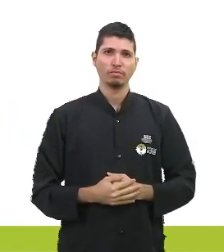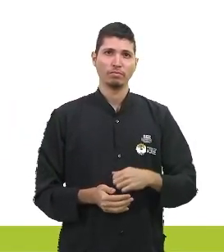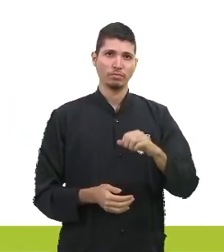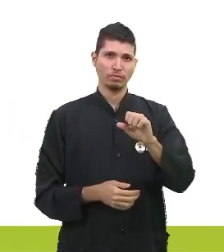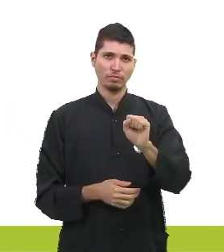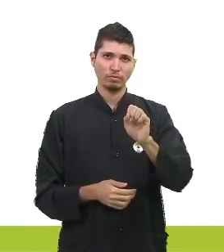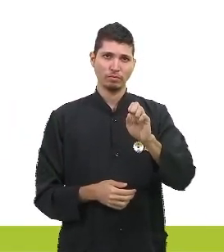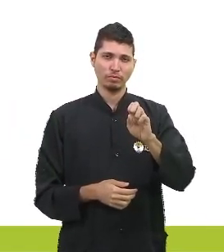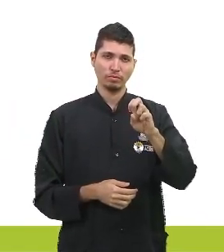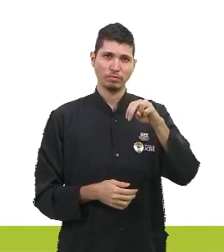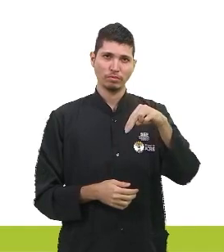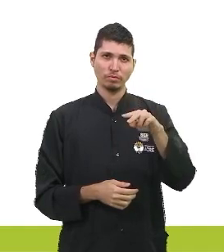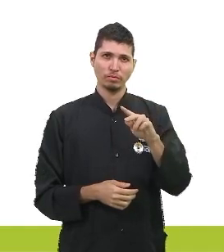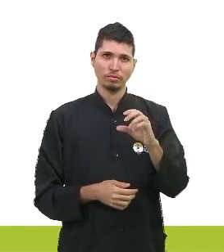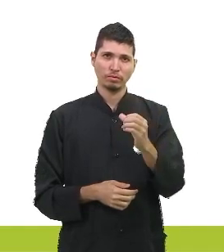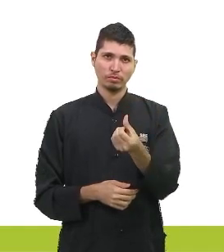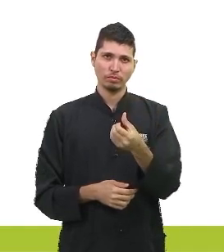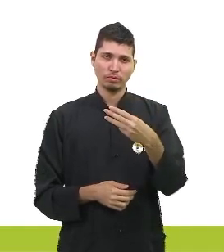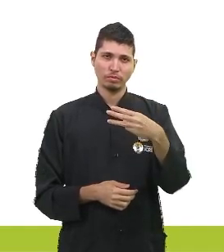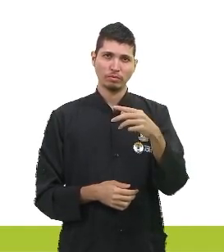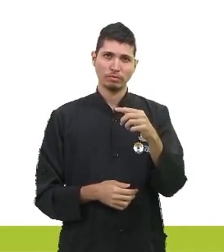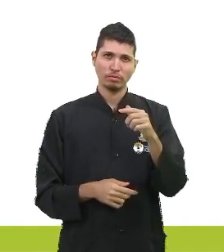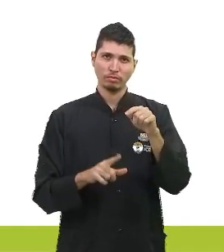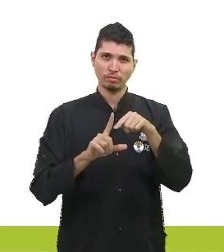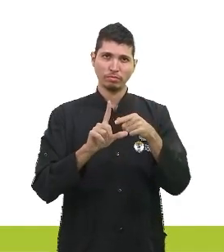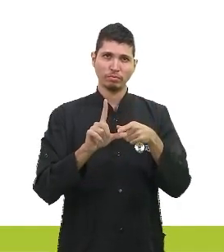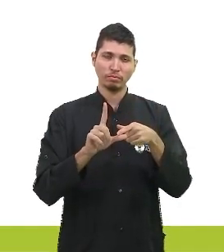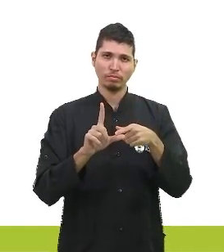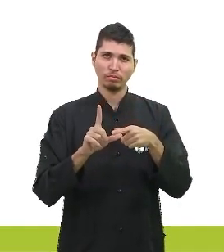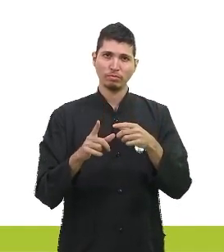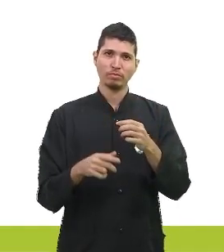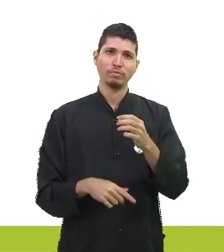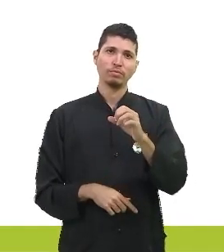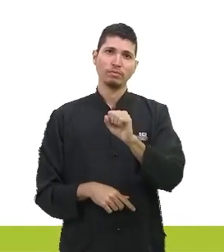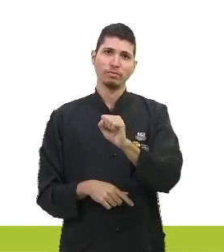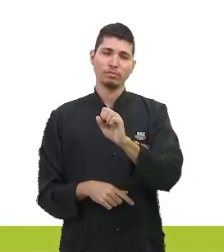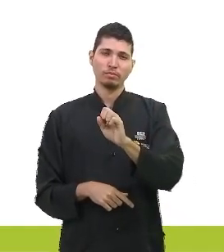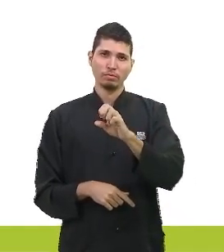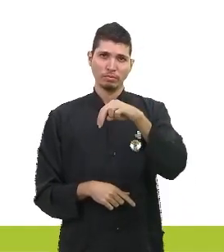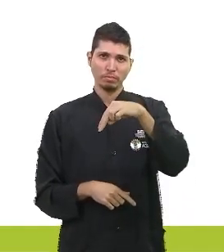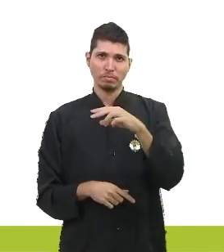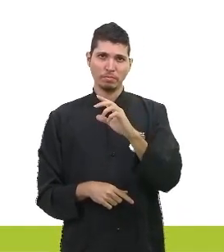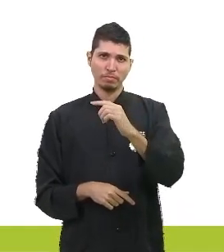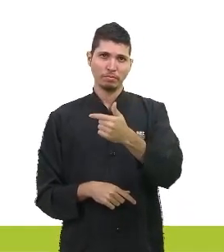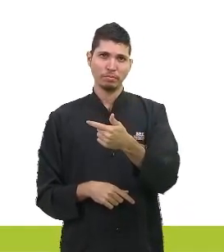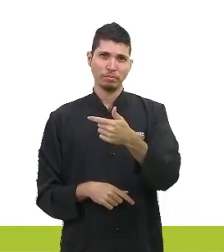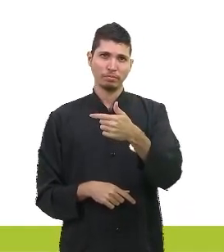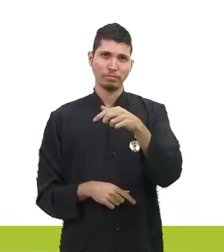63 graus e o seno de 23 graus são